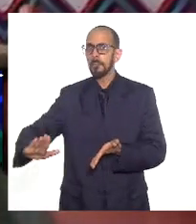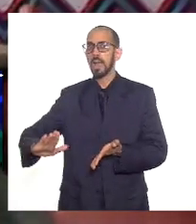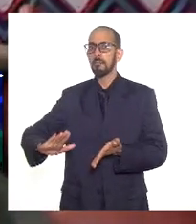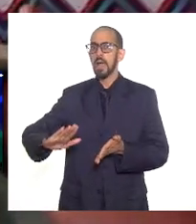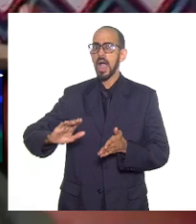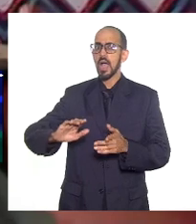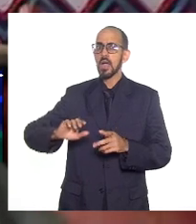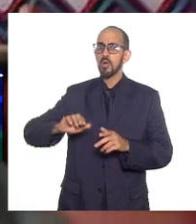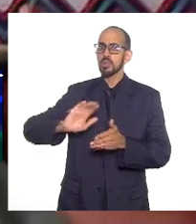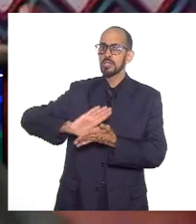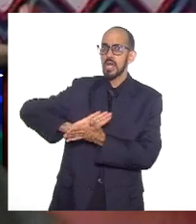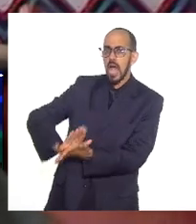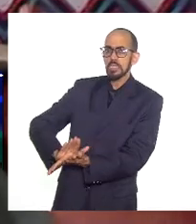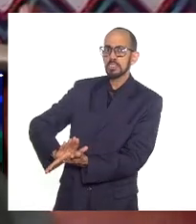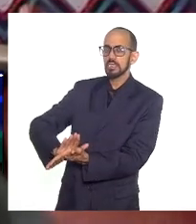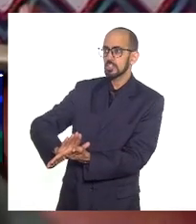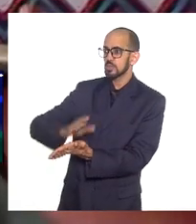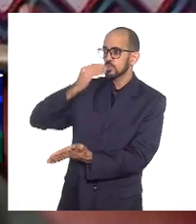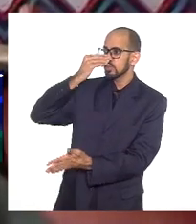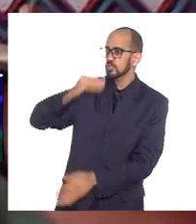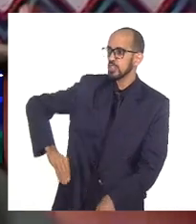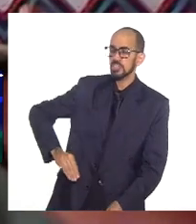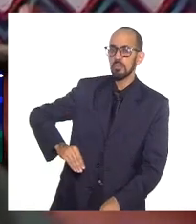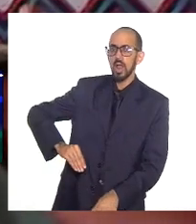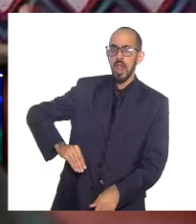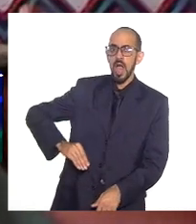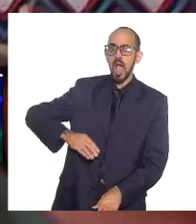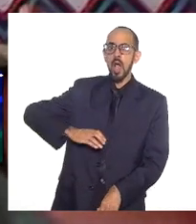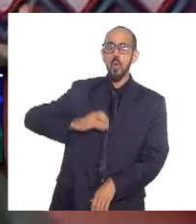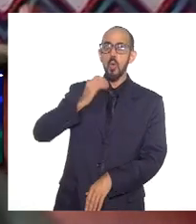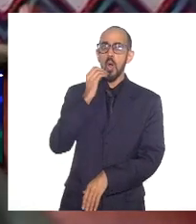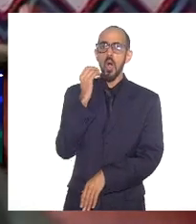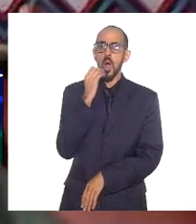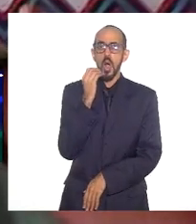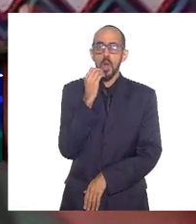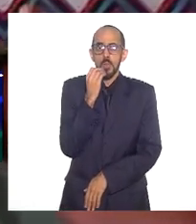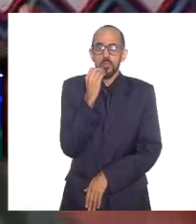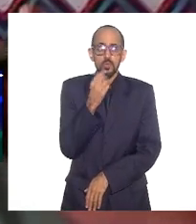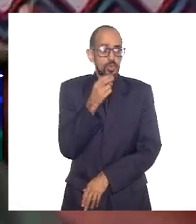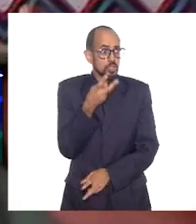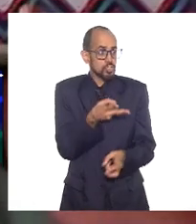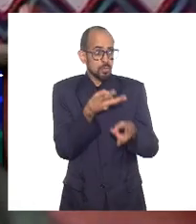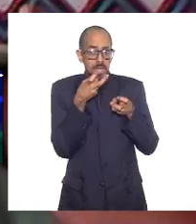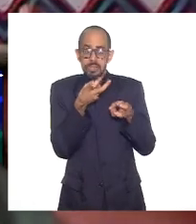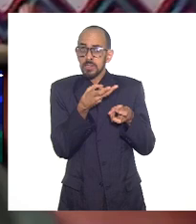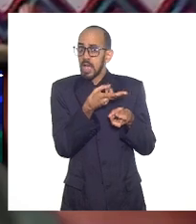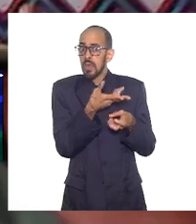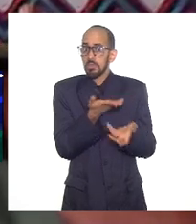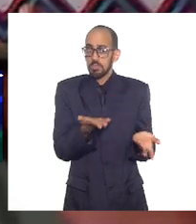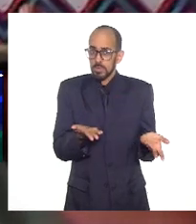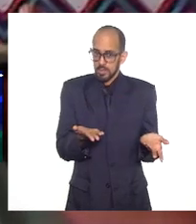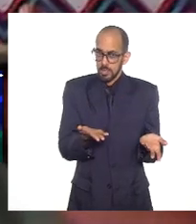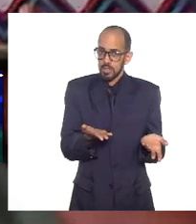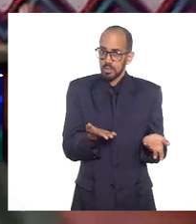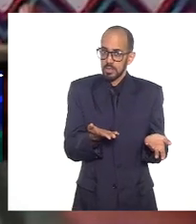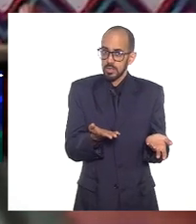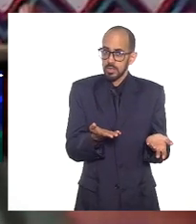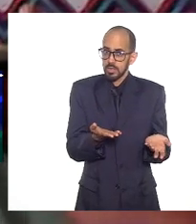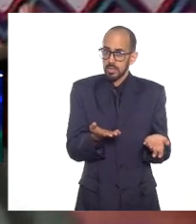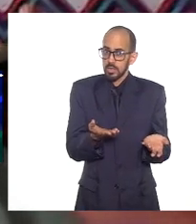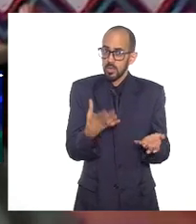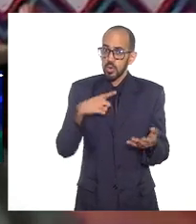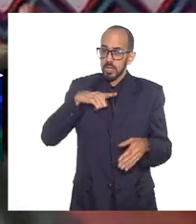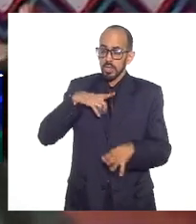denegação, que nega o óbvio, que nega o que a gente observa, mas o que é